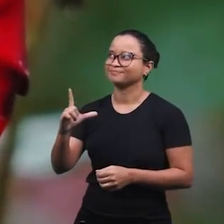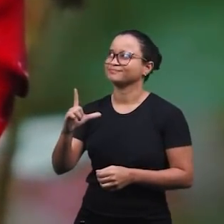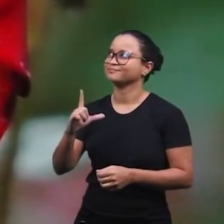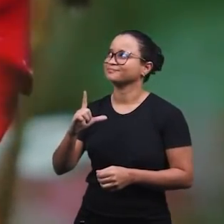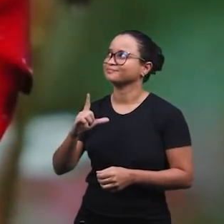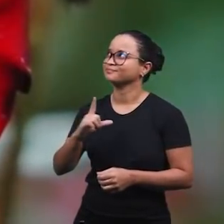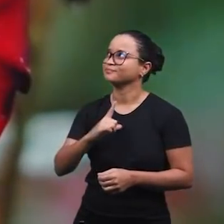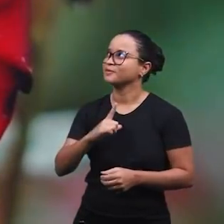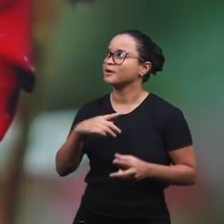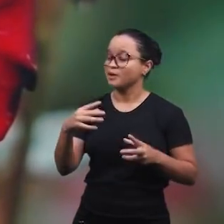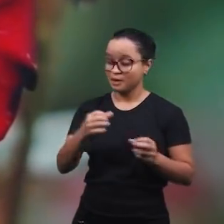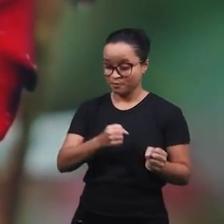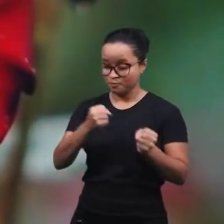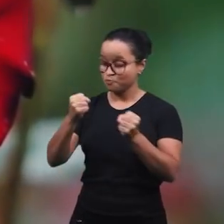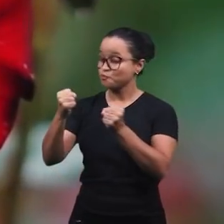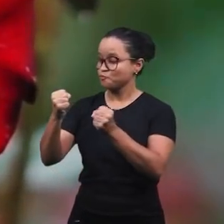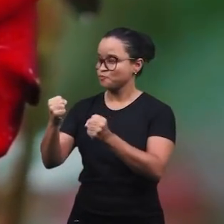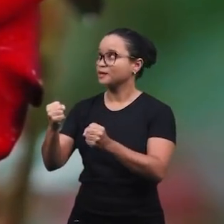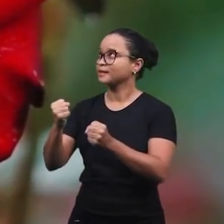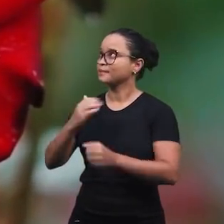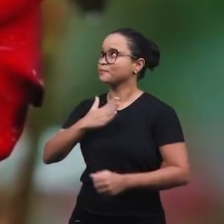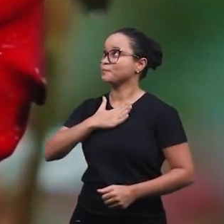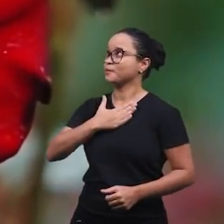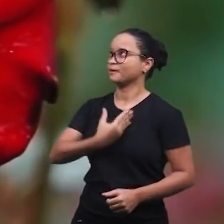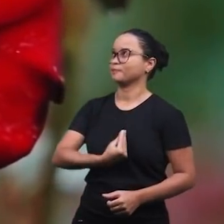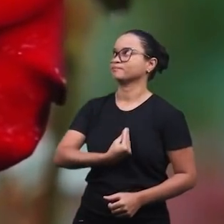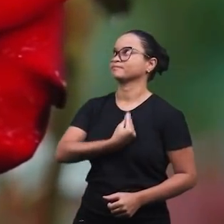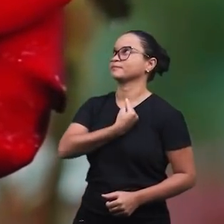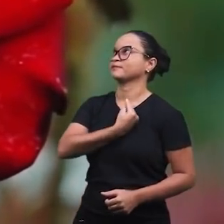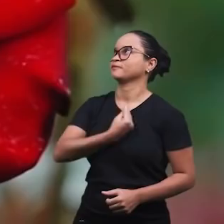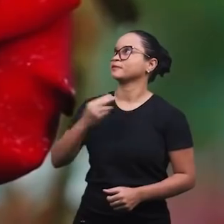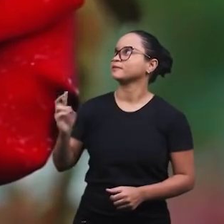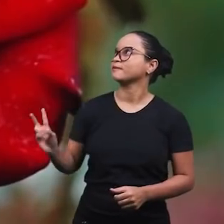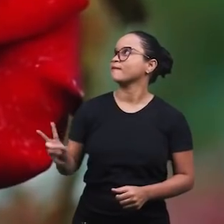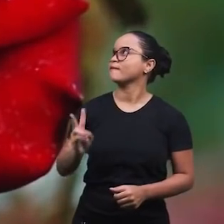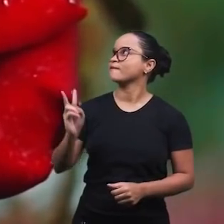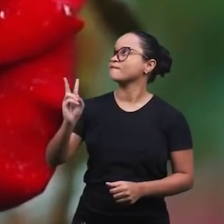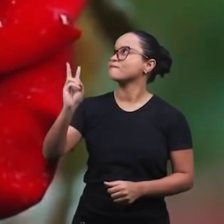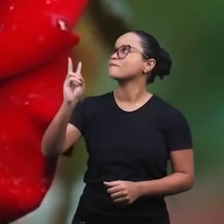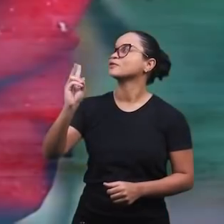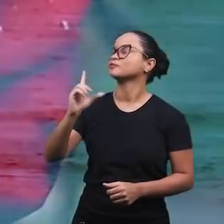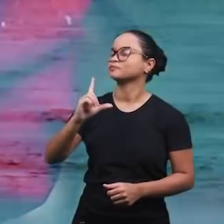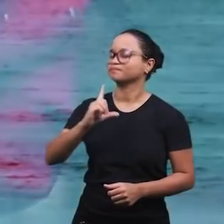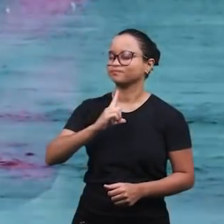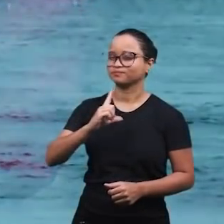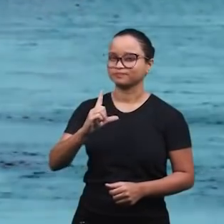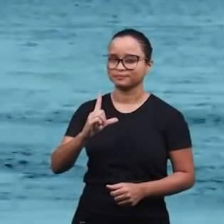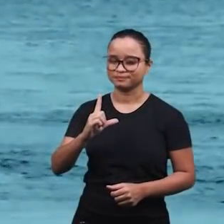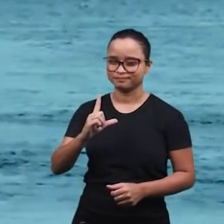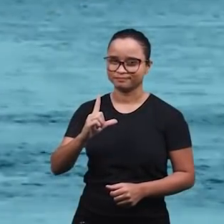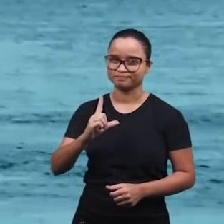poder que a mim pode valer.